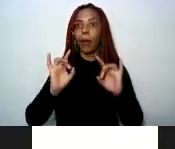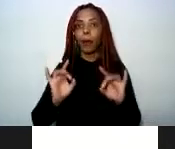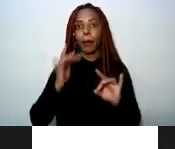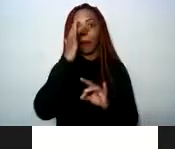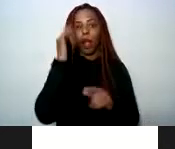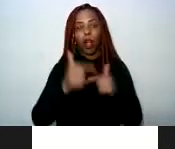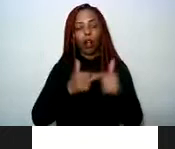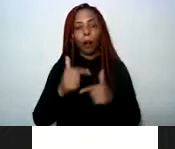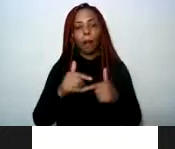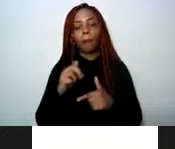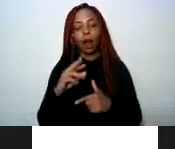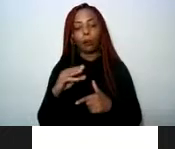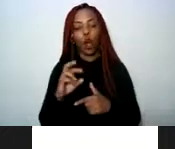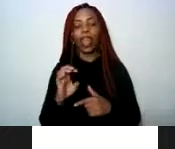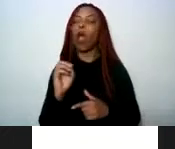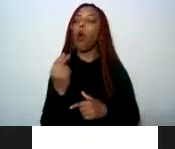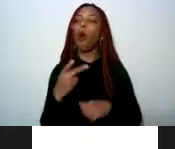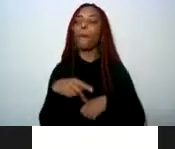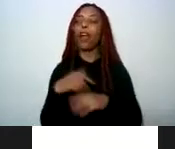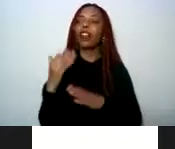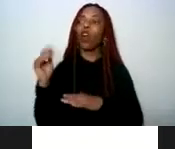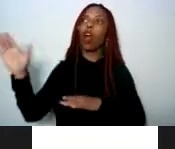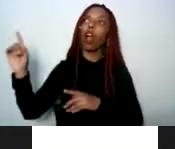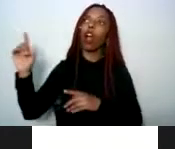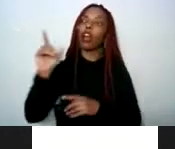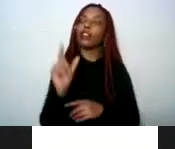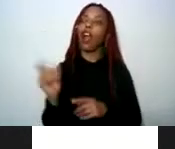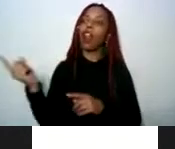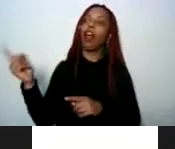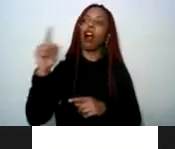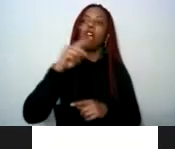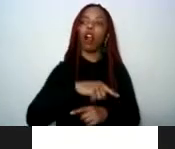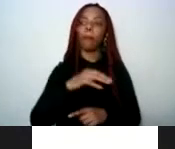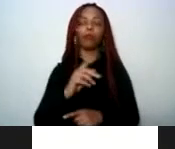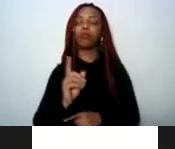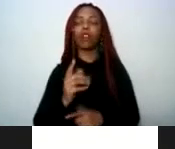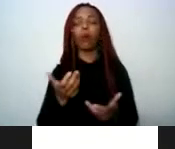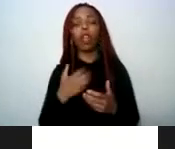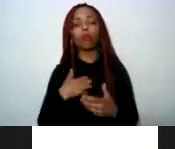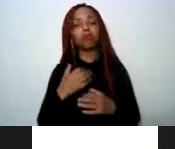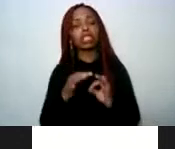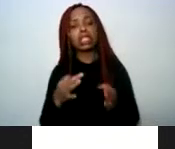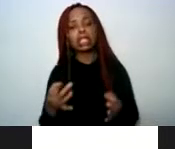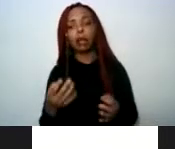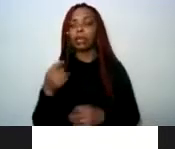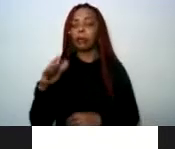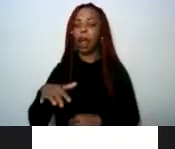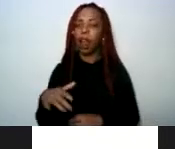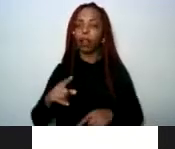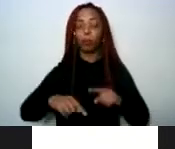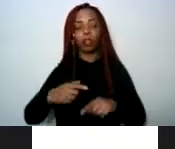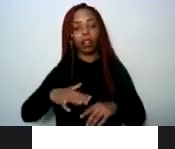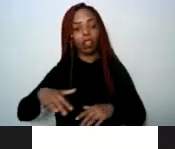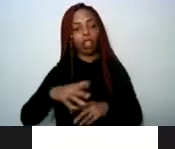importar mármores da Itália era para ser uma solução simples de baixo custo com materiais locais que pudesse ser